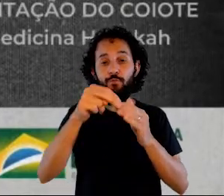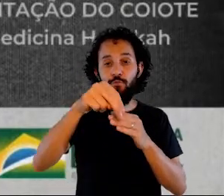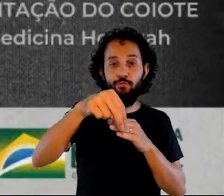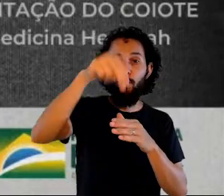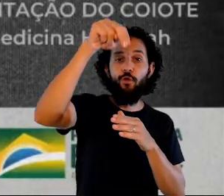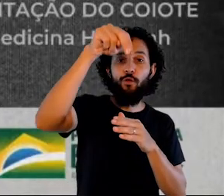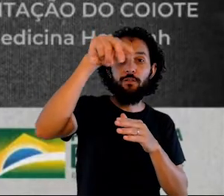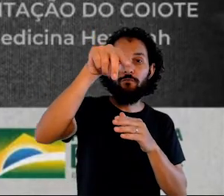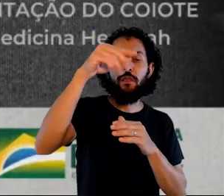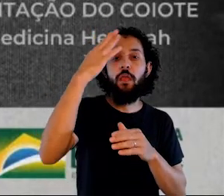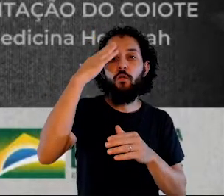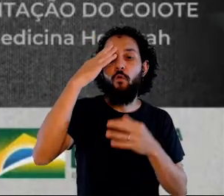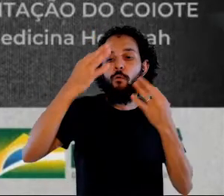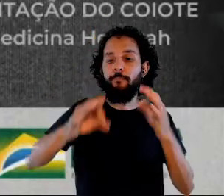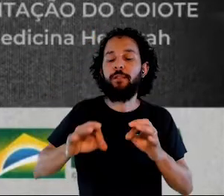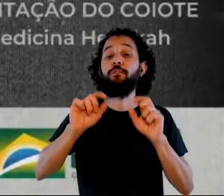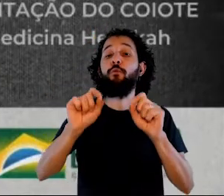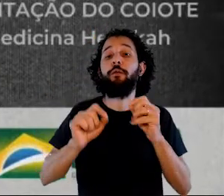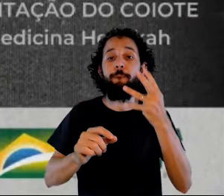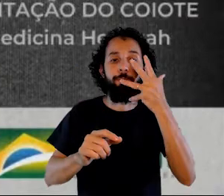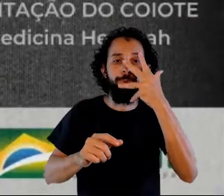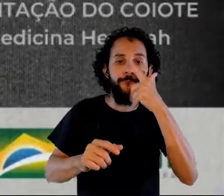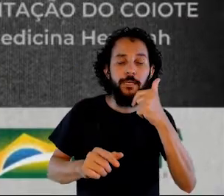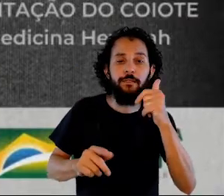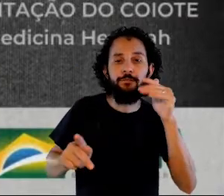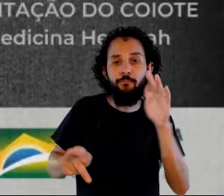beleza da sua essência original.